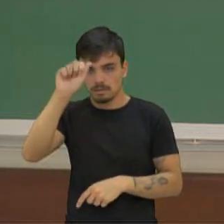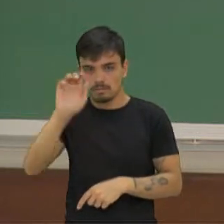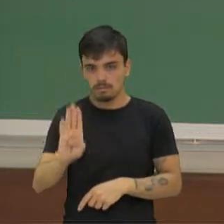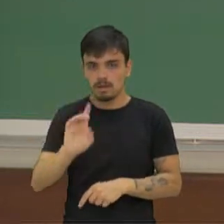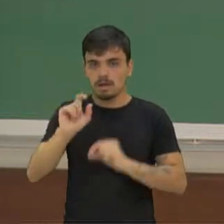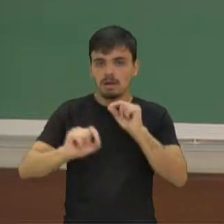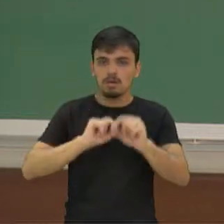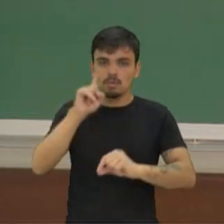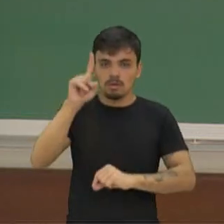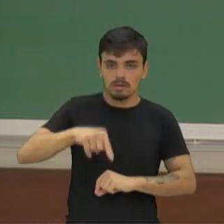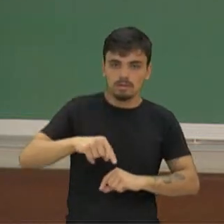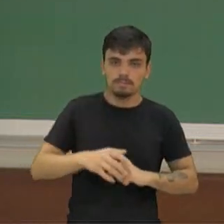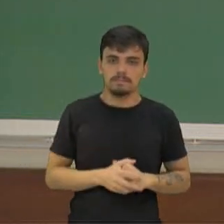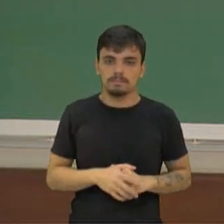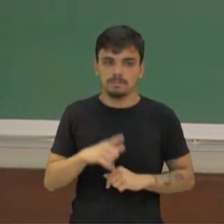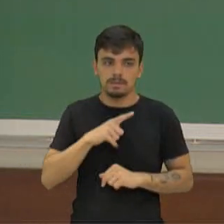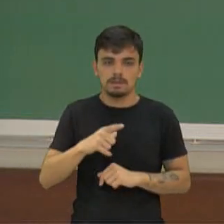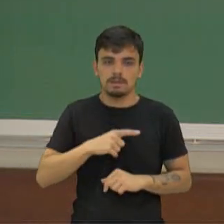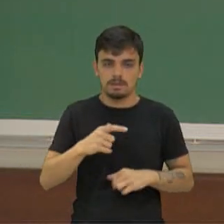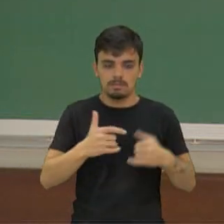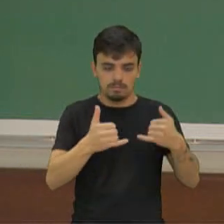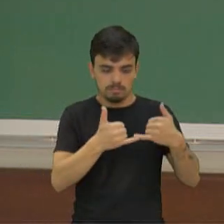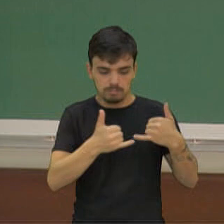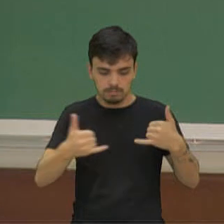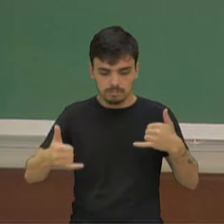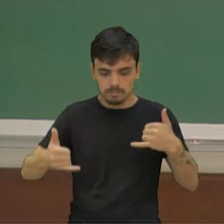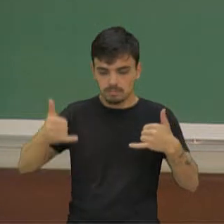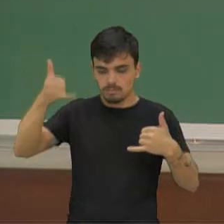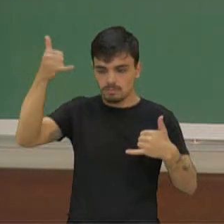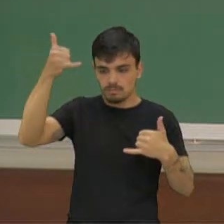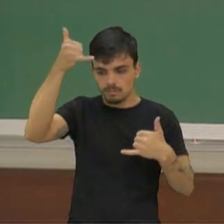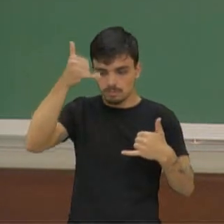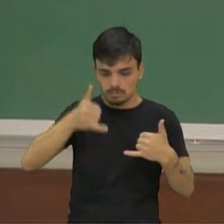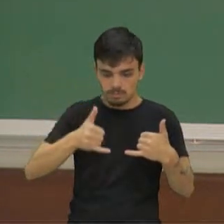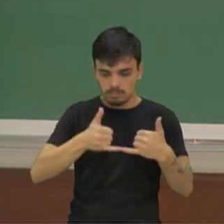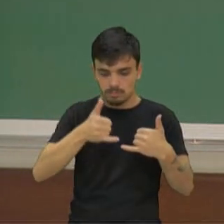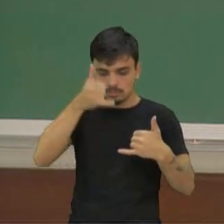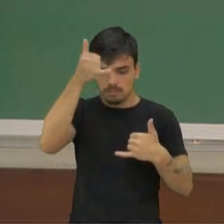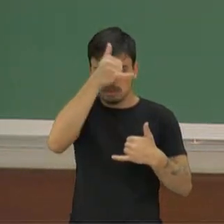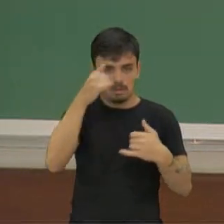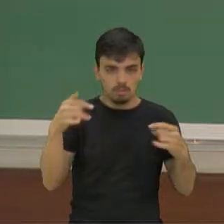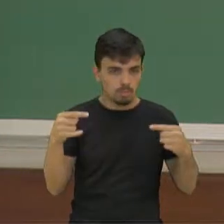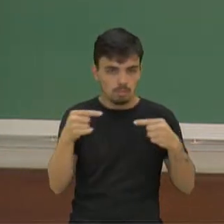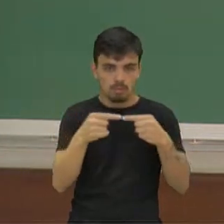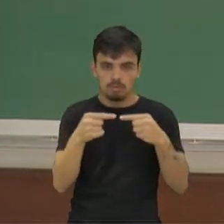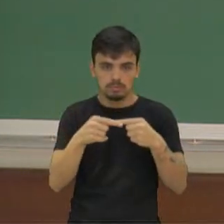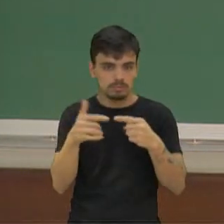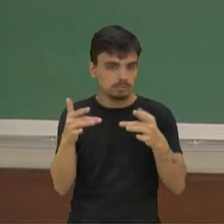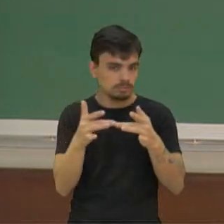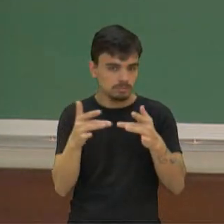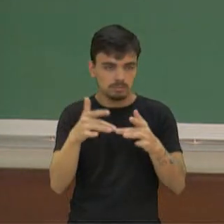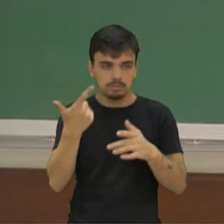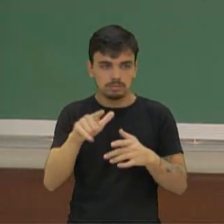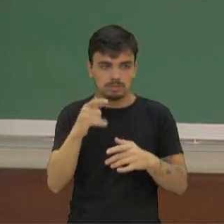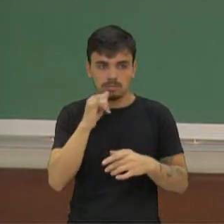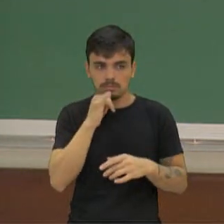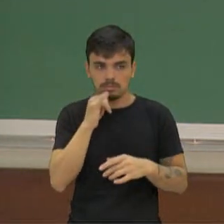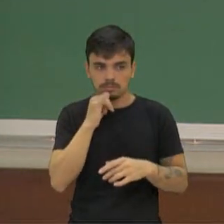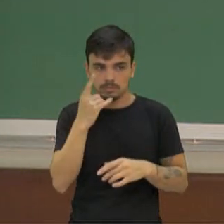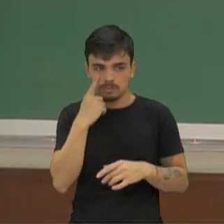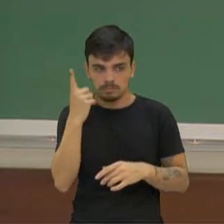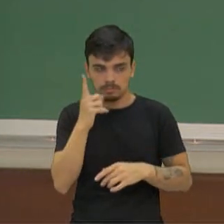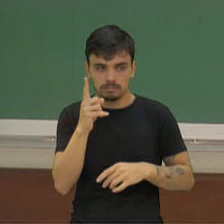são pontos que formam uma linha. E essas linhas não se tocam. Porque se tocar o polo B